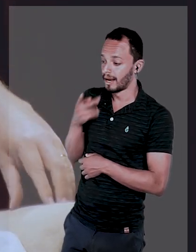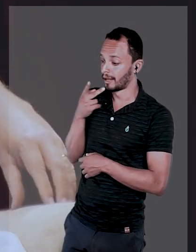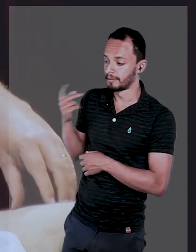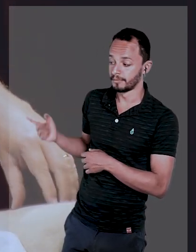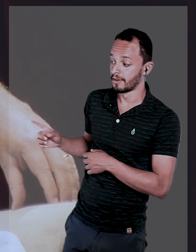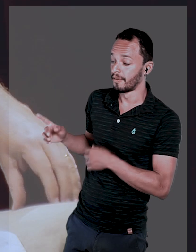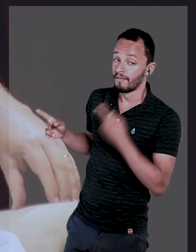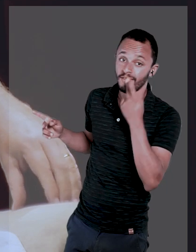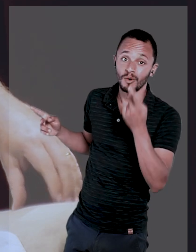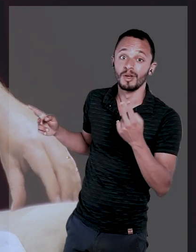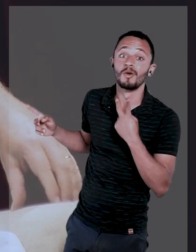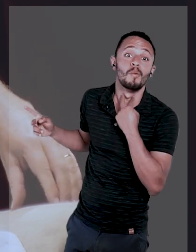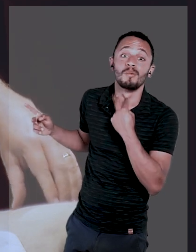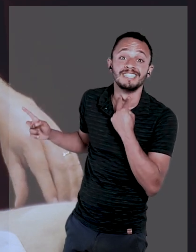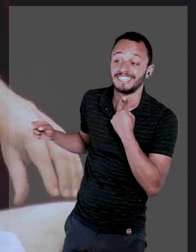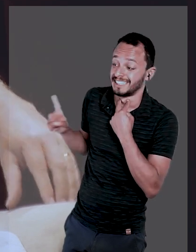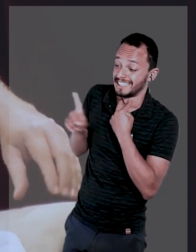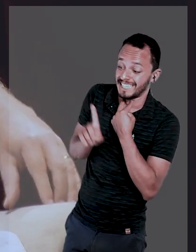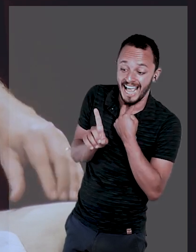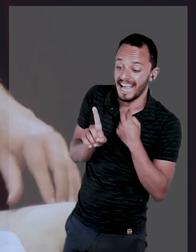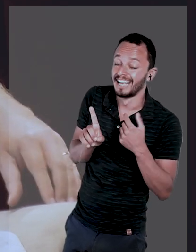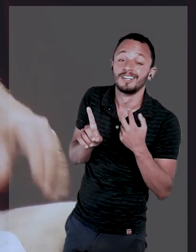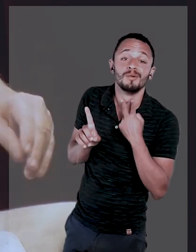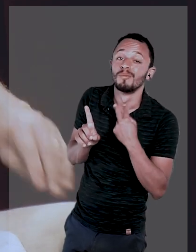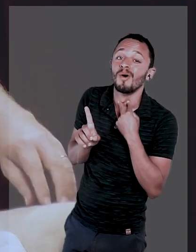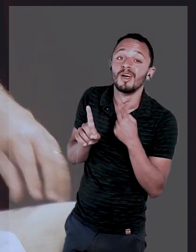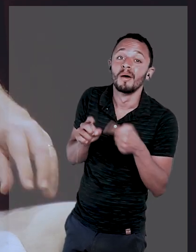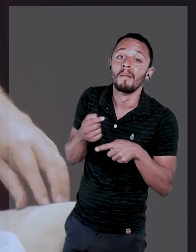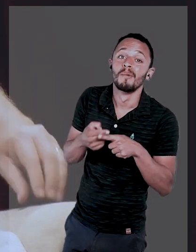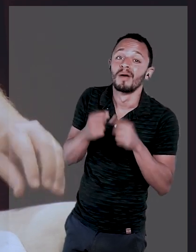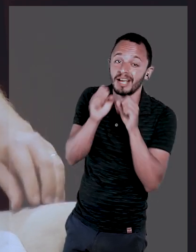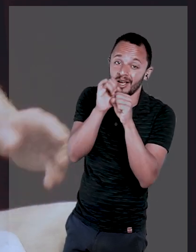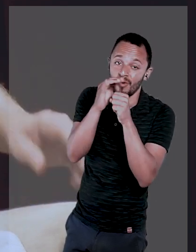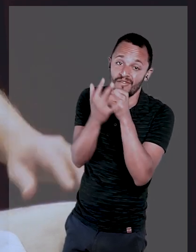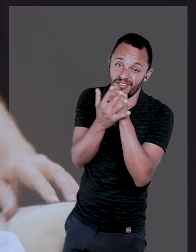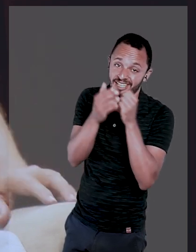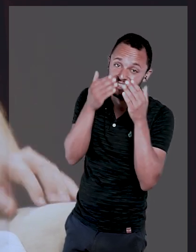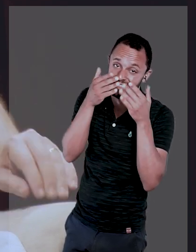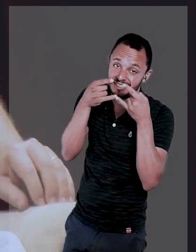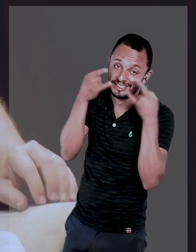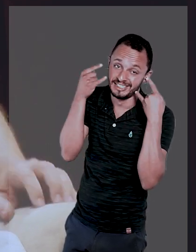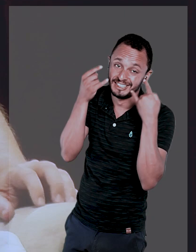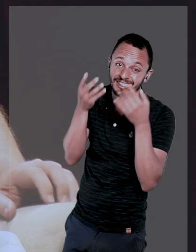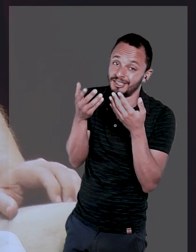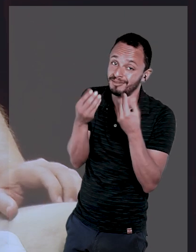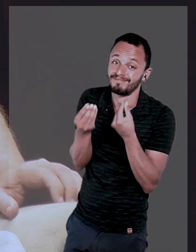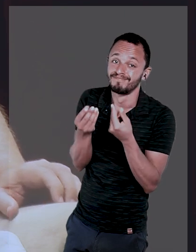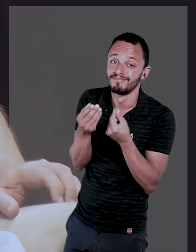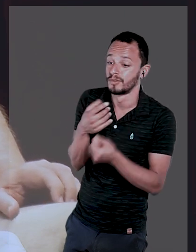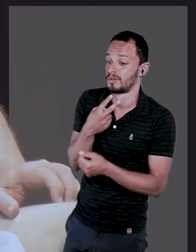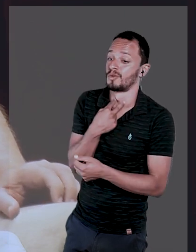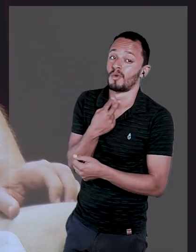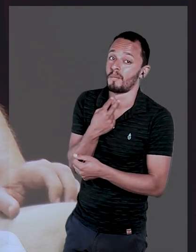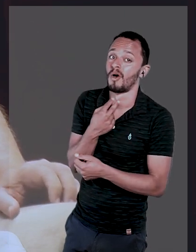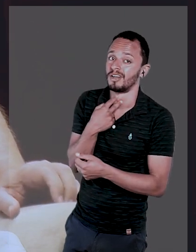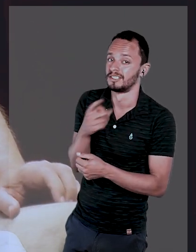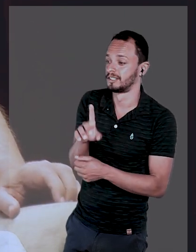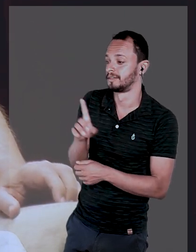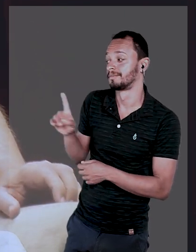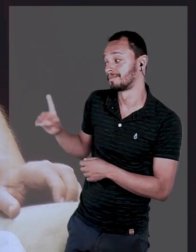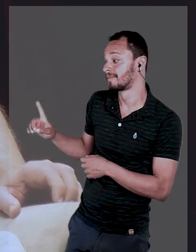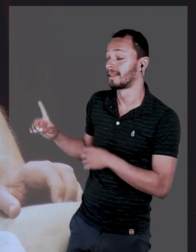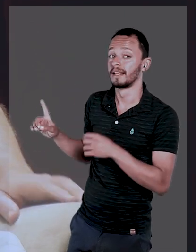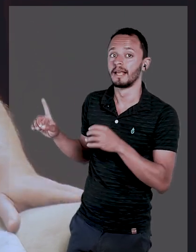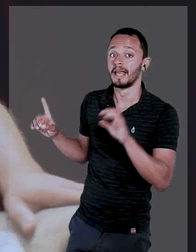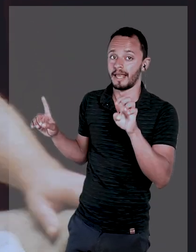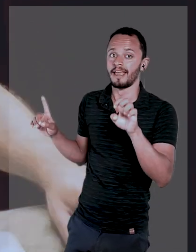aqui em Belo Horizonte há dias, senão ela estaria aqui. Ela falou que aceita, inclusive. Eu sei, ela já escreveu para mim. Diz que